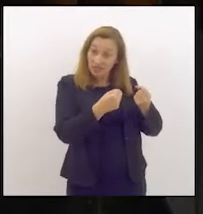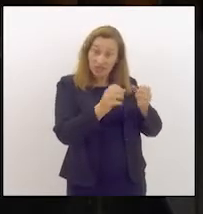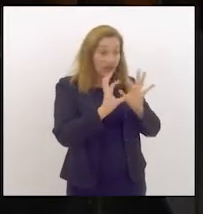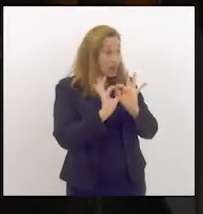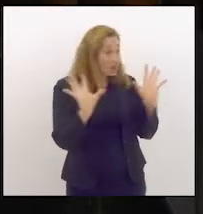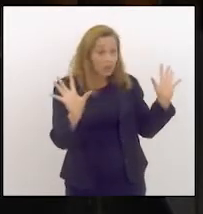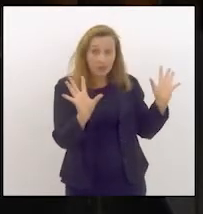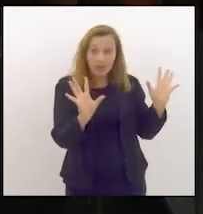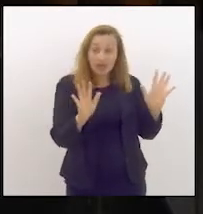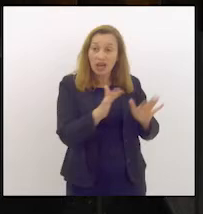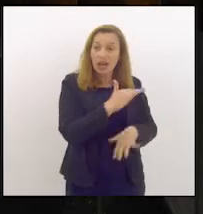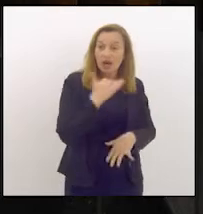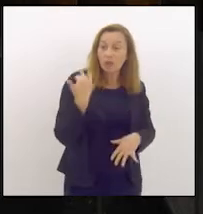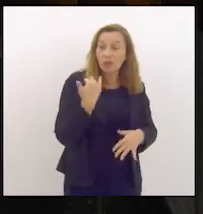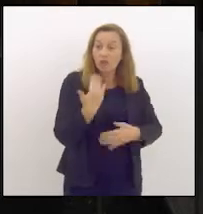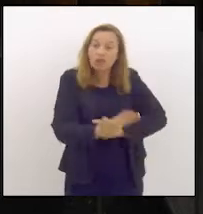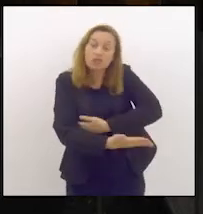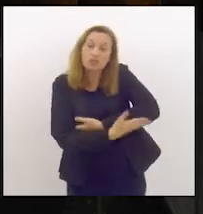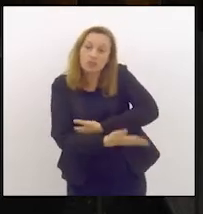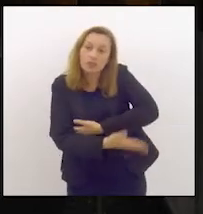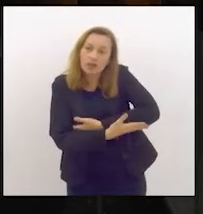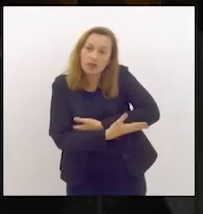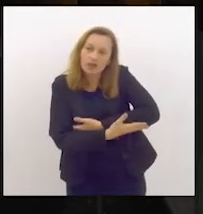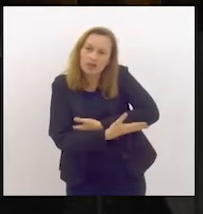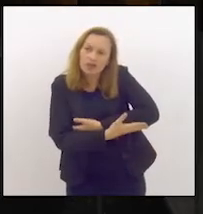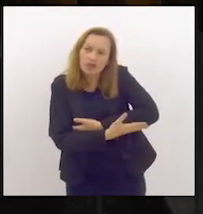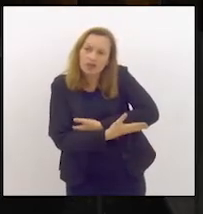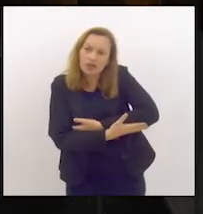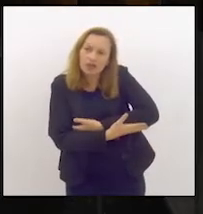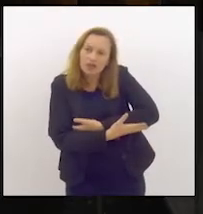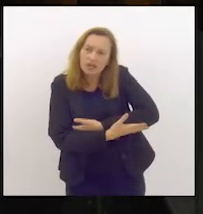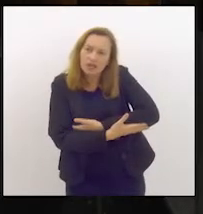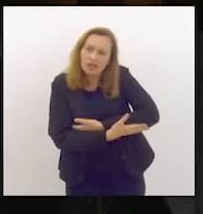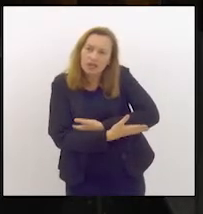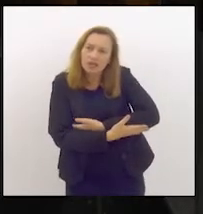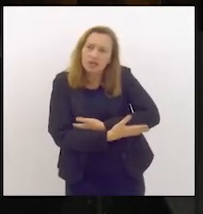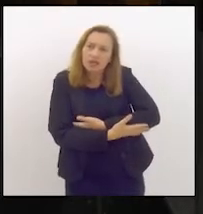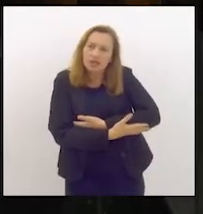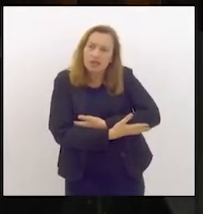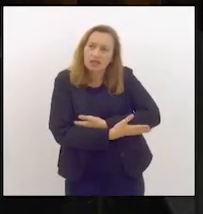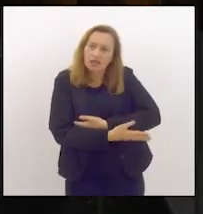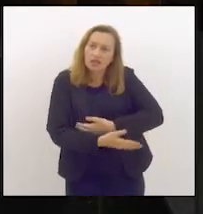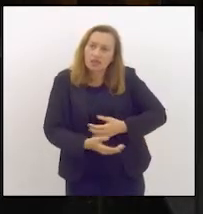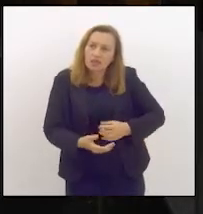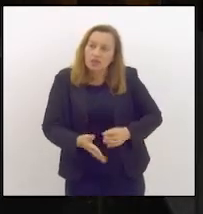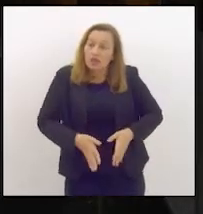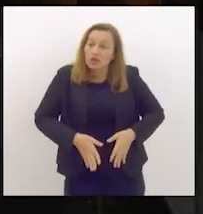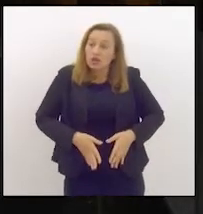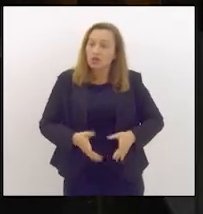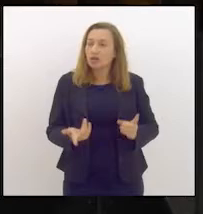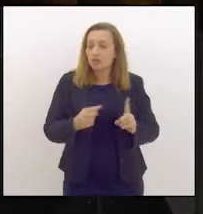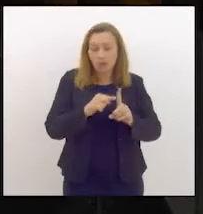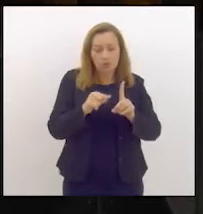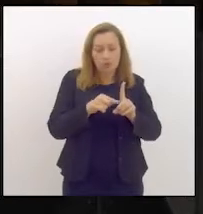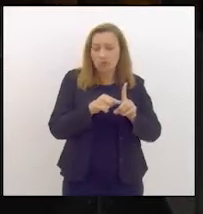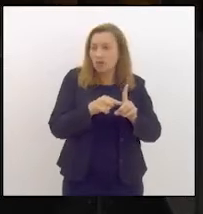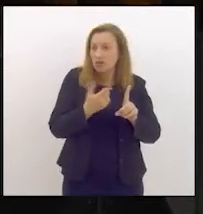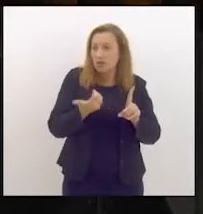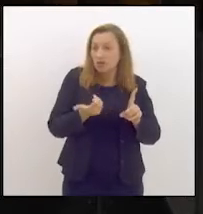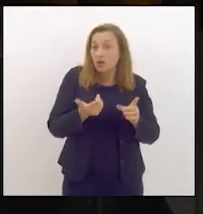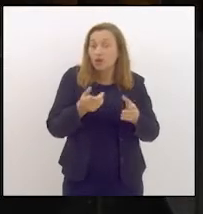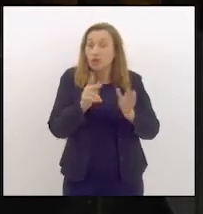o assassinato de bebês no no ventre materno a gente não pode permitir que um projeto desta natureza